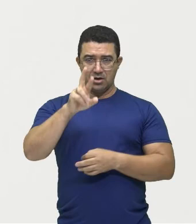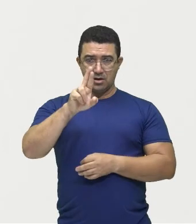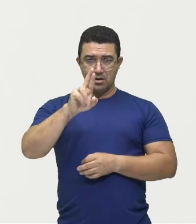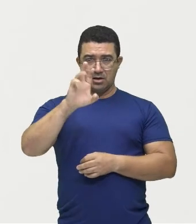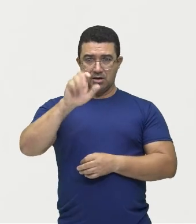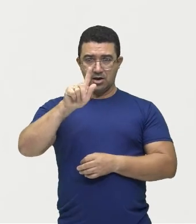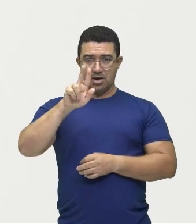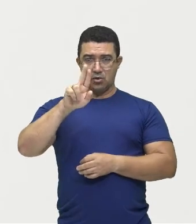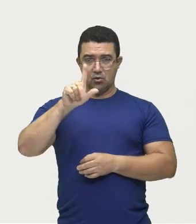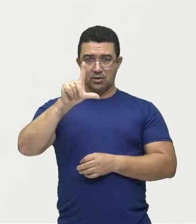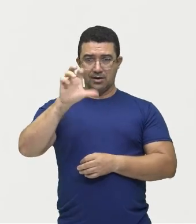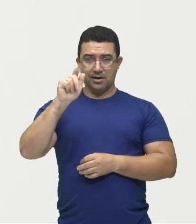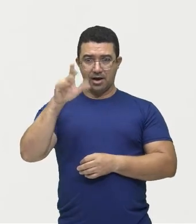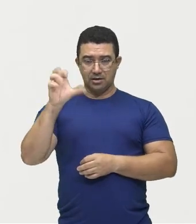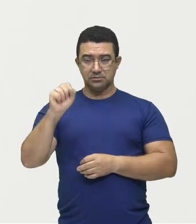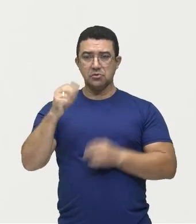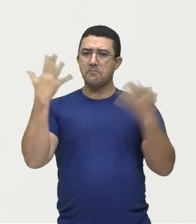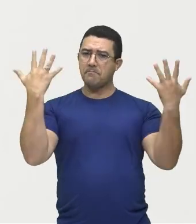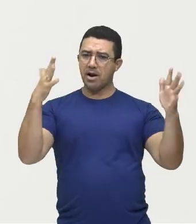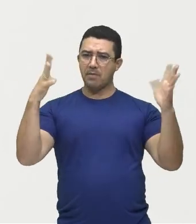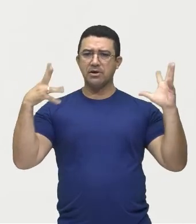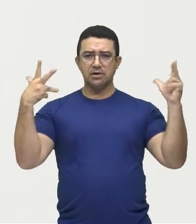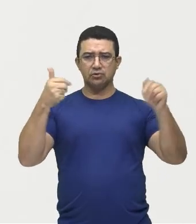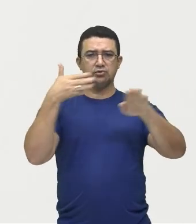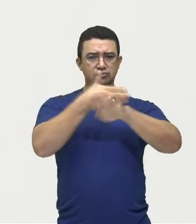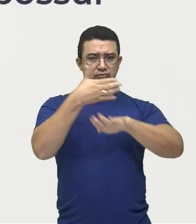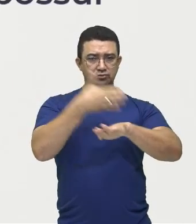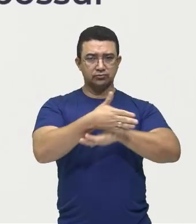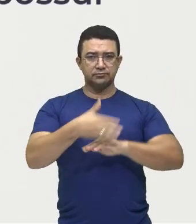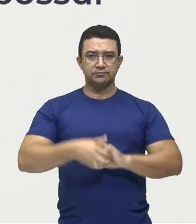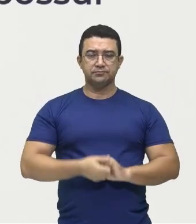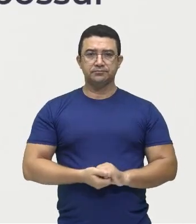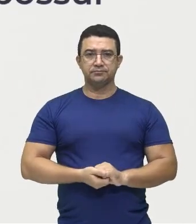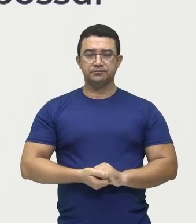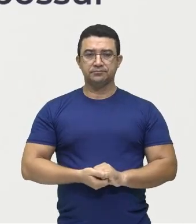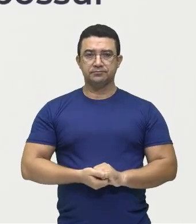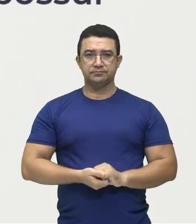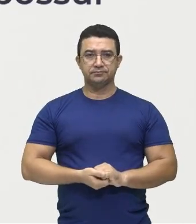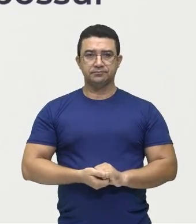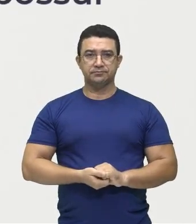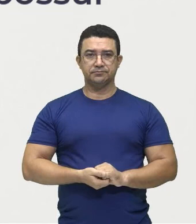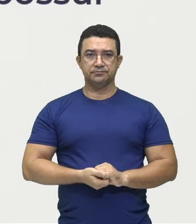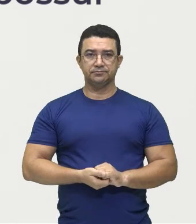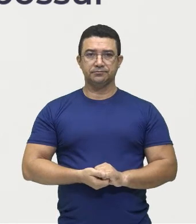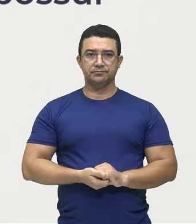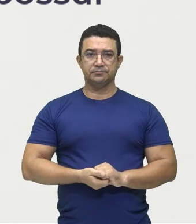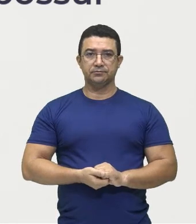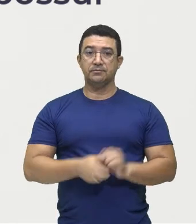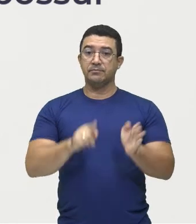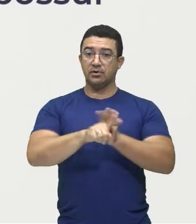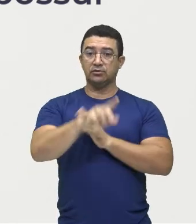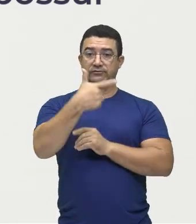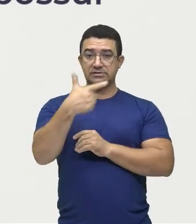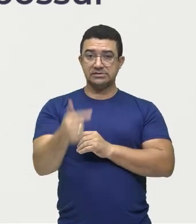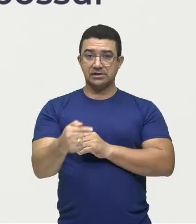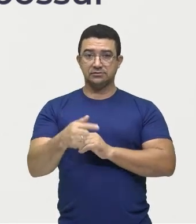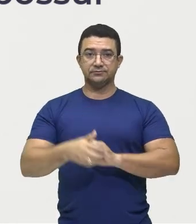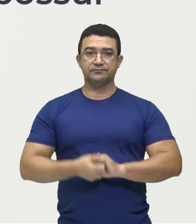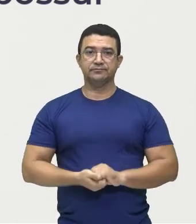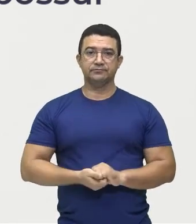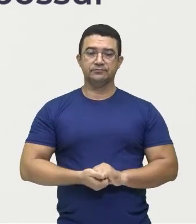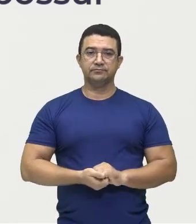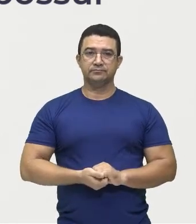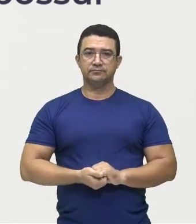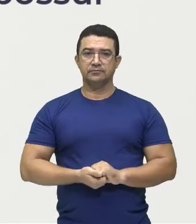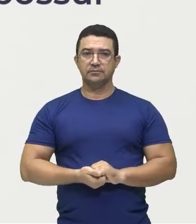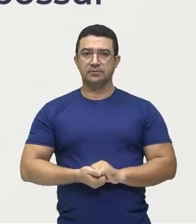Parabéns a todos aí pela participação. Vamos aqui seguindo então o nosso exercitando. Questão de número 27 agora. Questão de